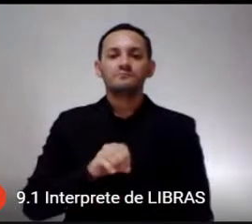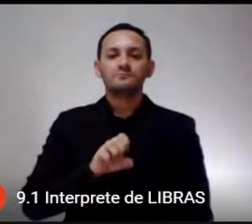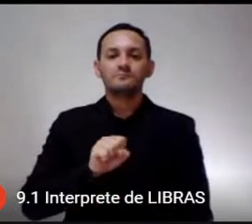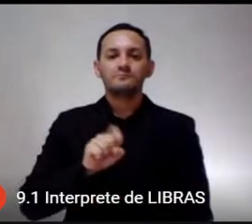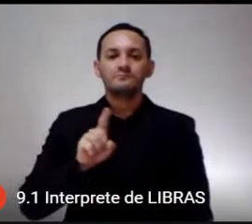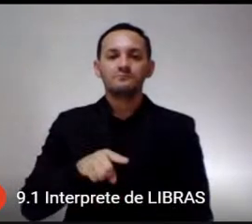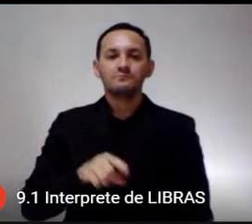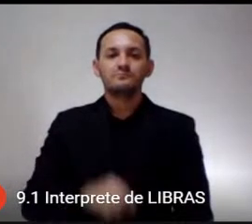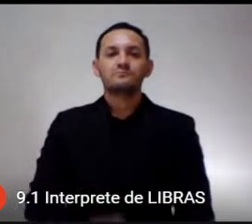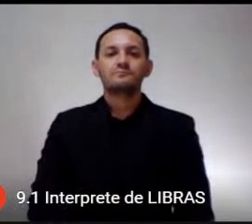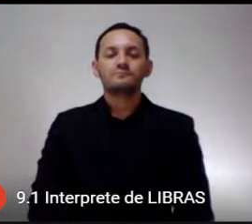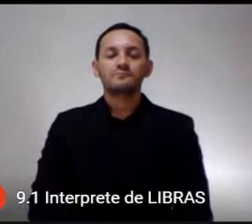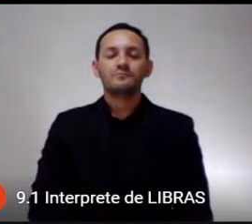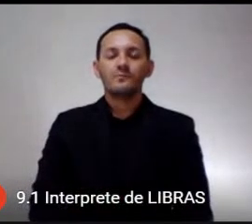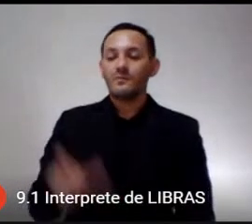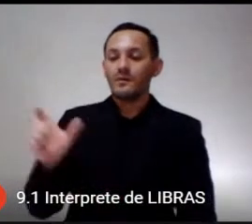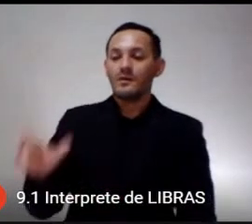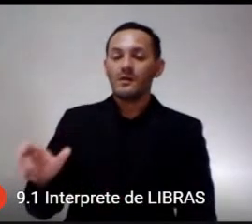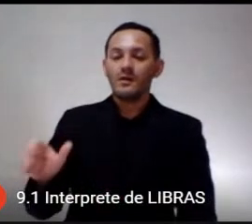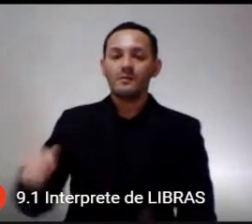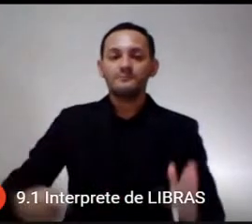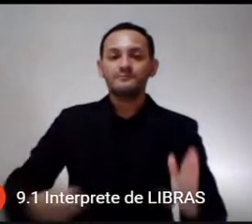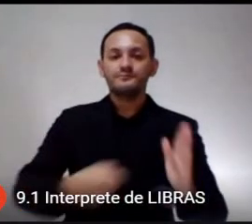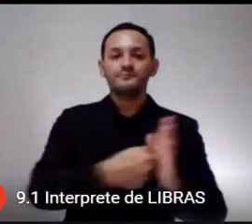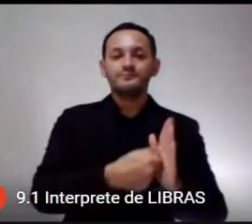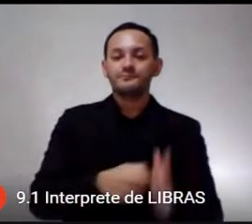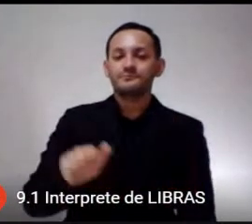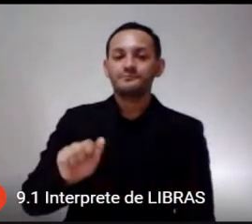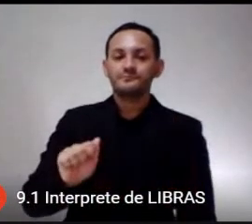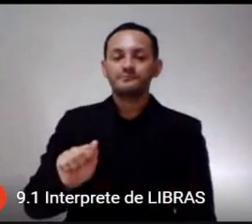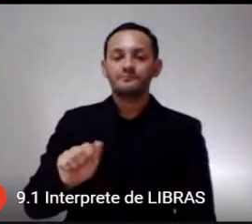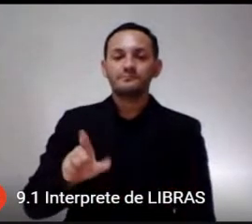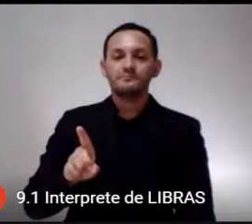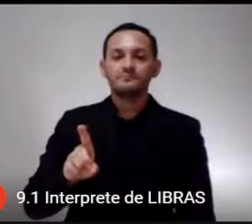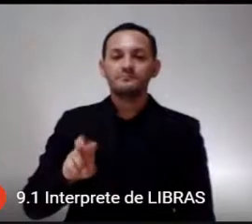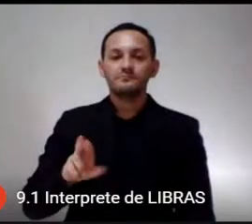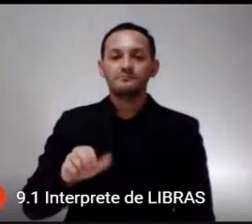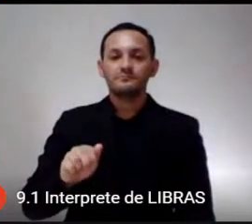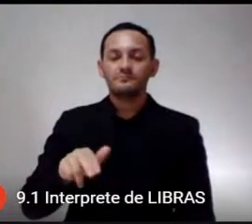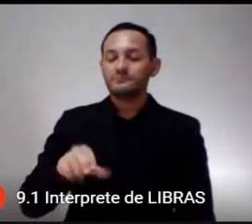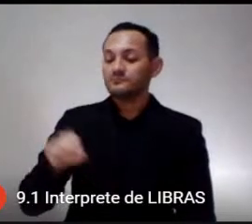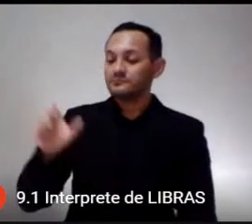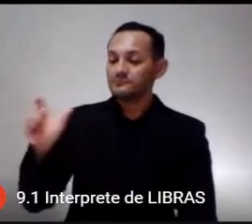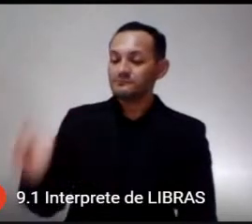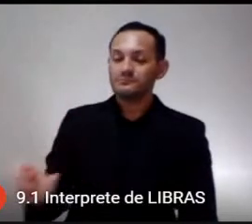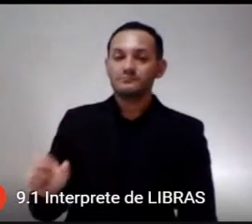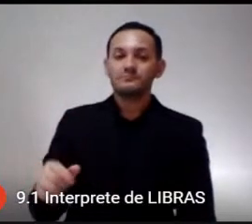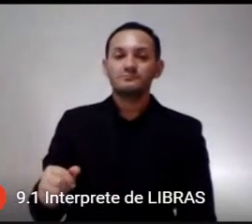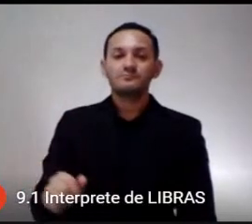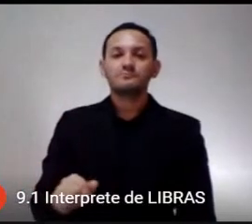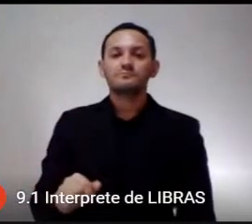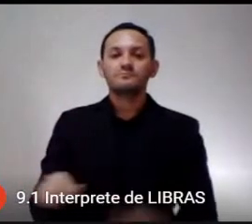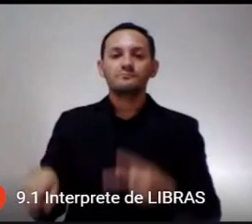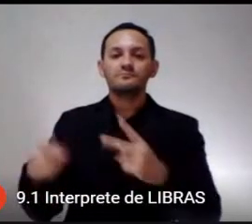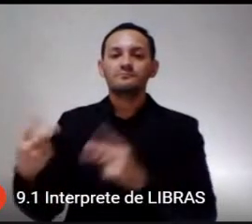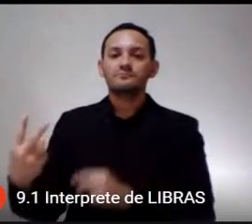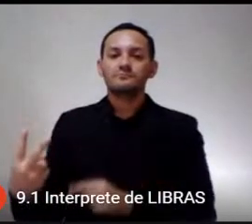embargante Adriano Sabaini Brunoro e embargado o acórdão número ID